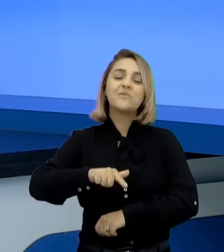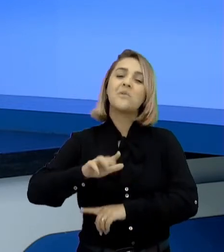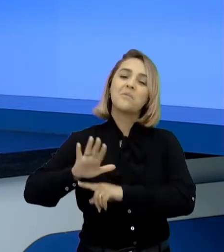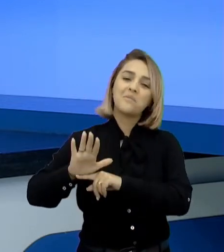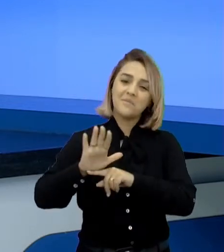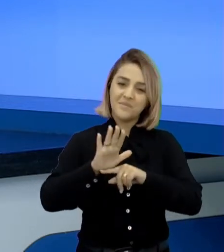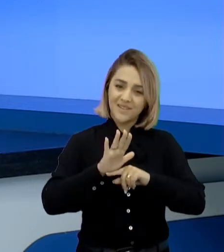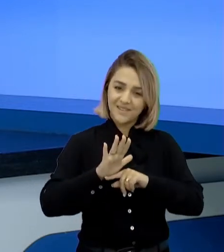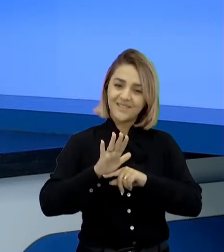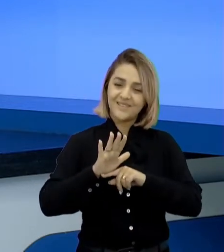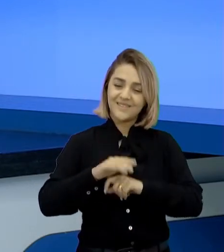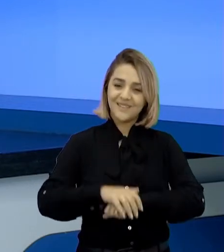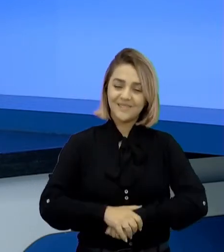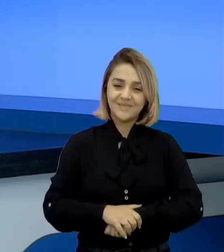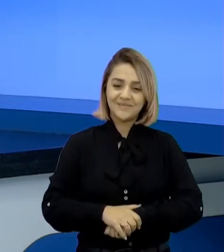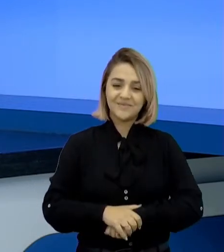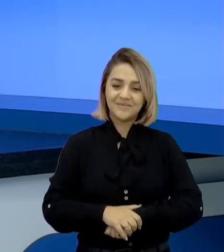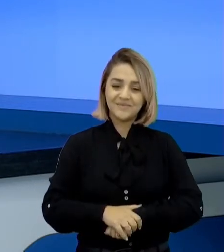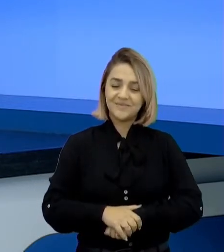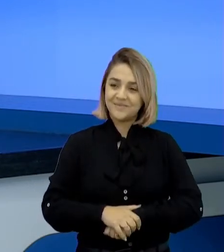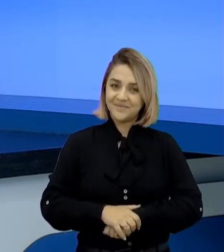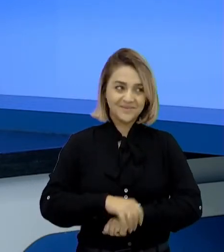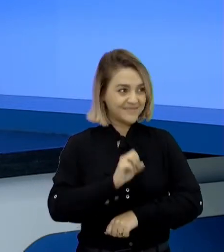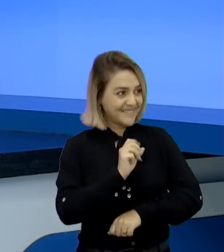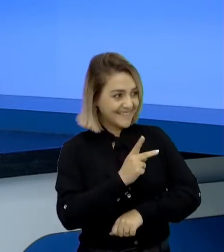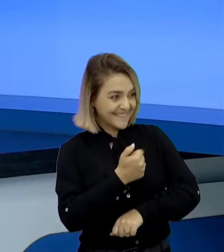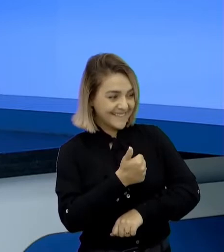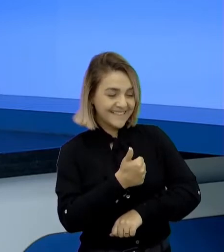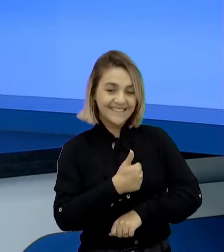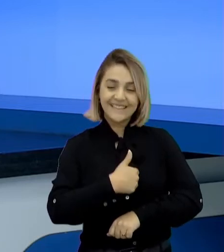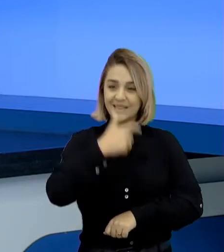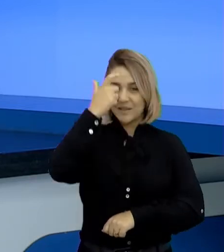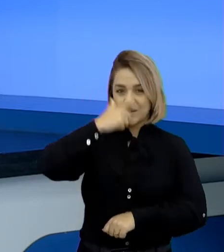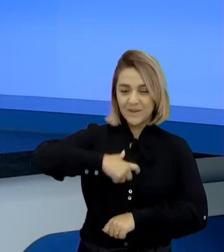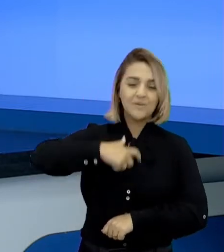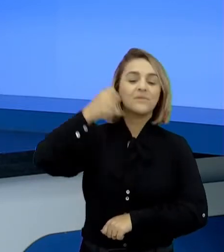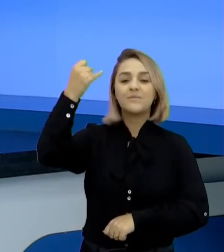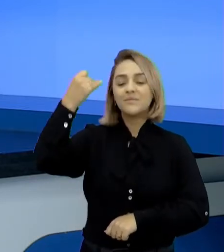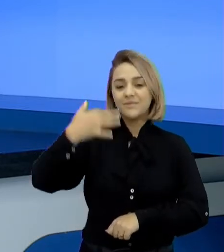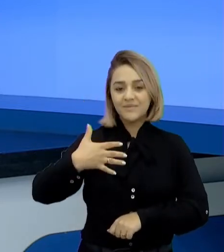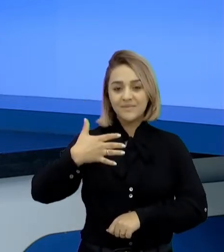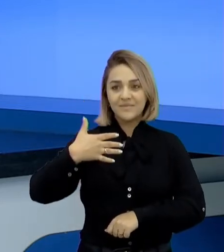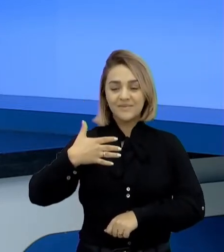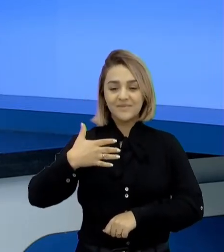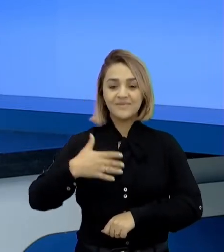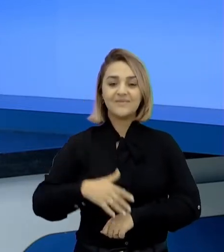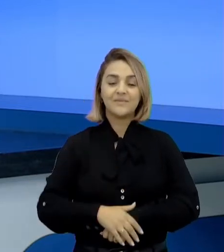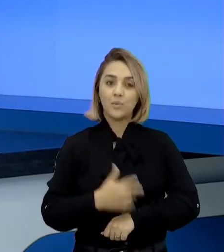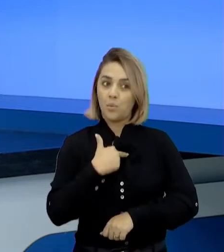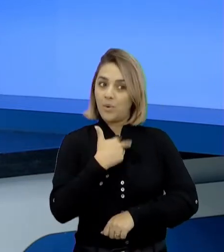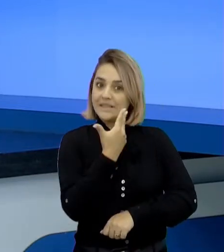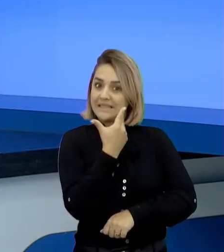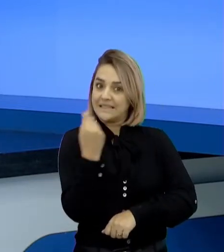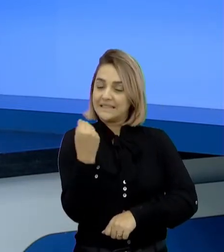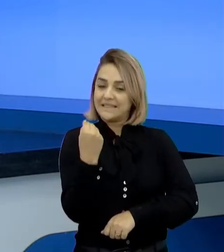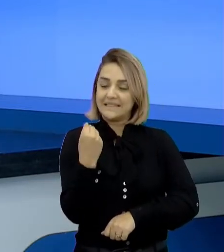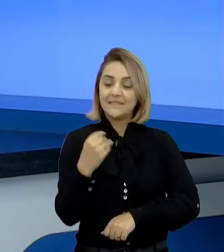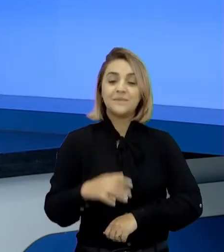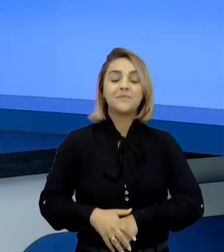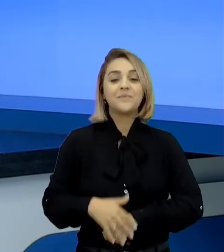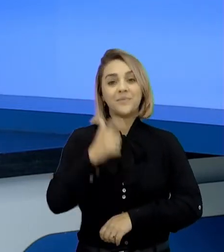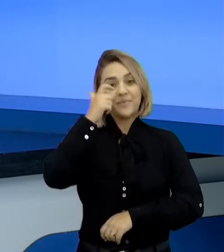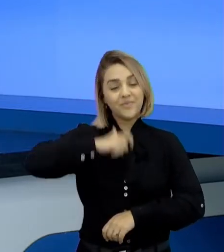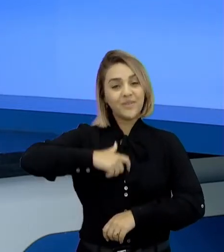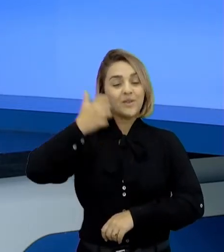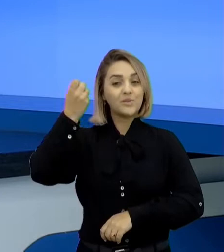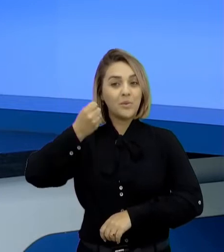com a minha parceira, certo? Certo. Vou fazer minha descrição antes que ela me chame a atenção. Sou branca,